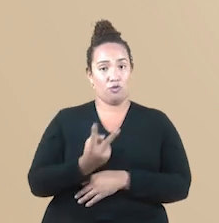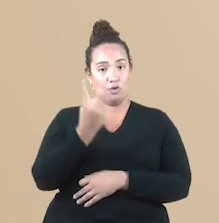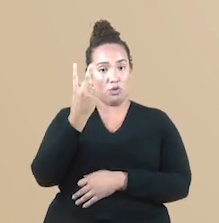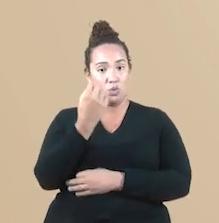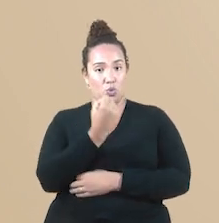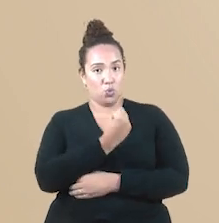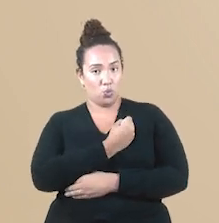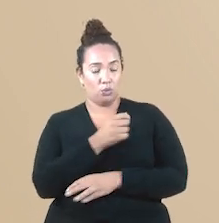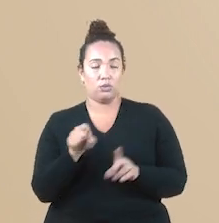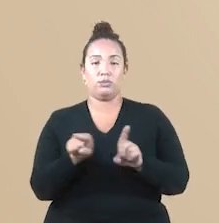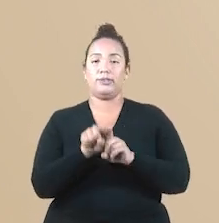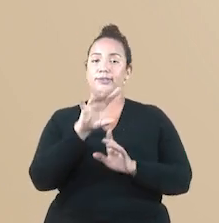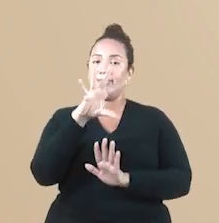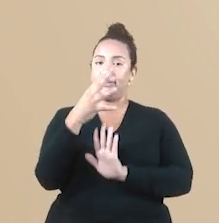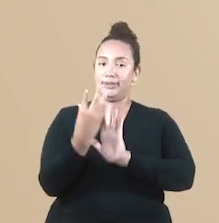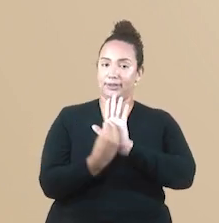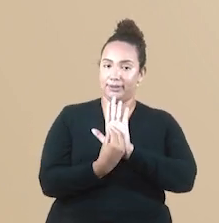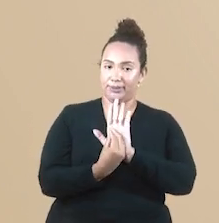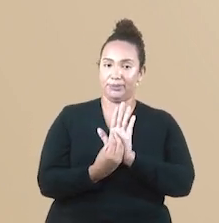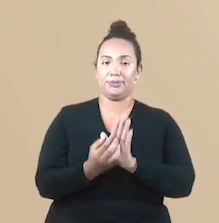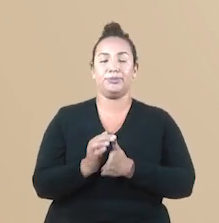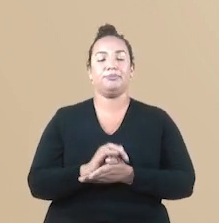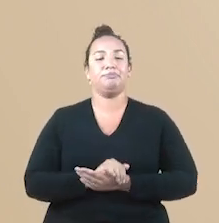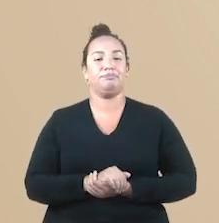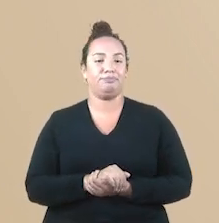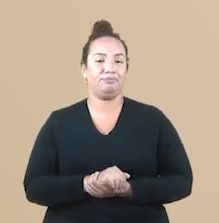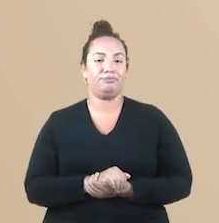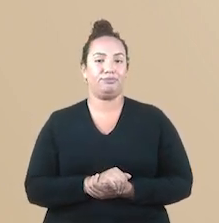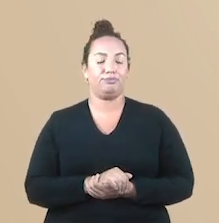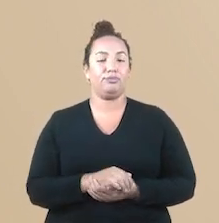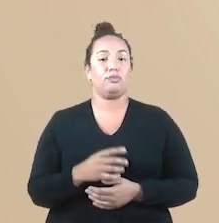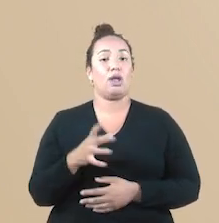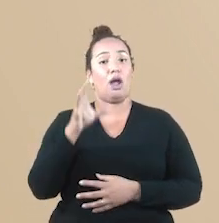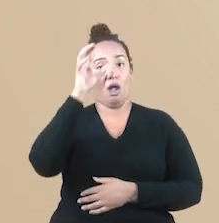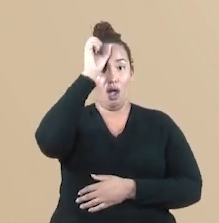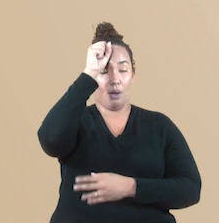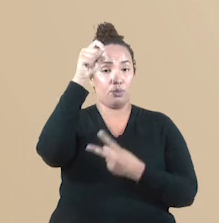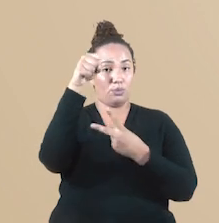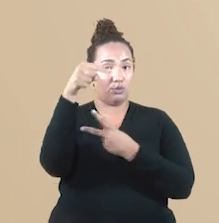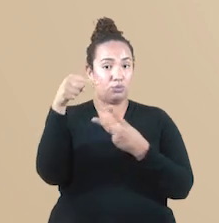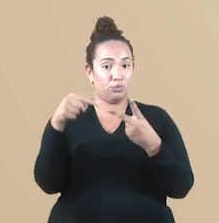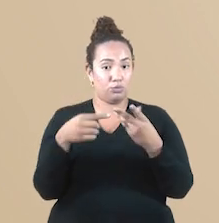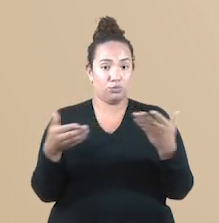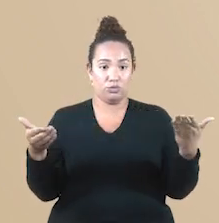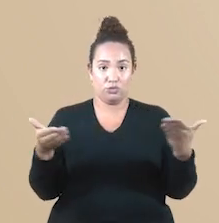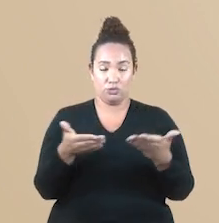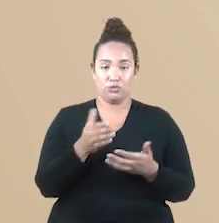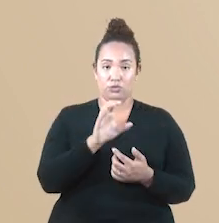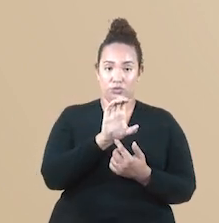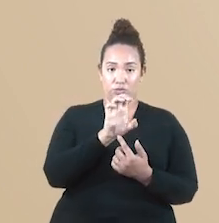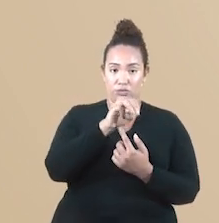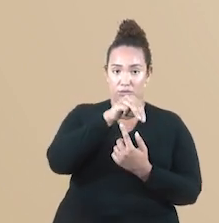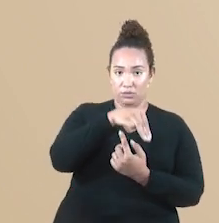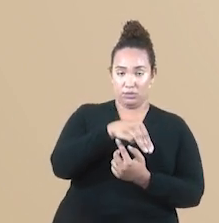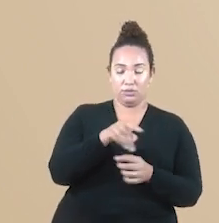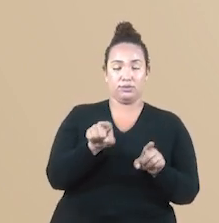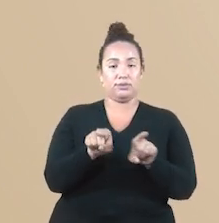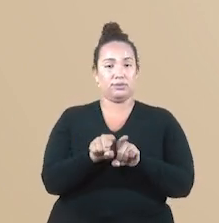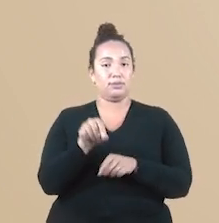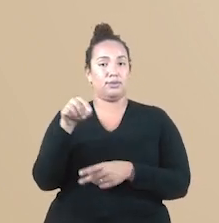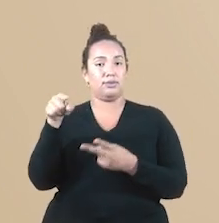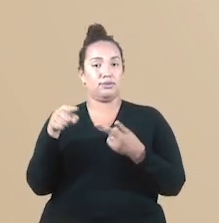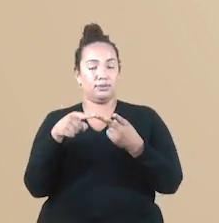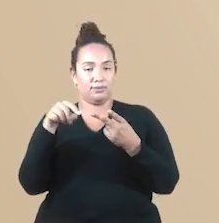número e uma unidade de medida. Vimos 2 unidades de medida hoje, o centímetro e o